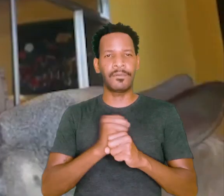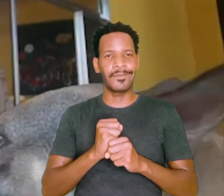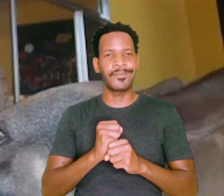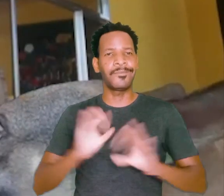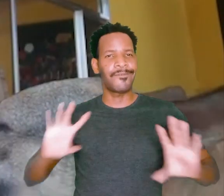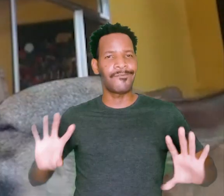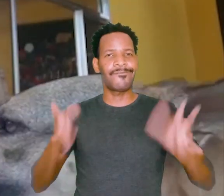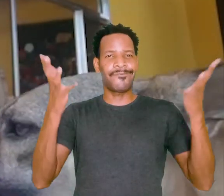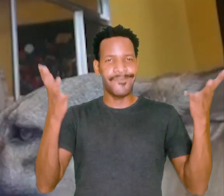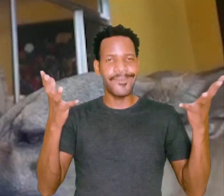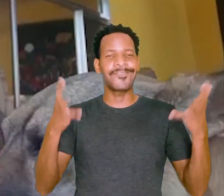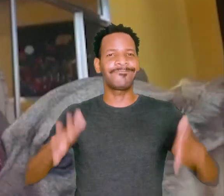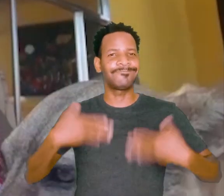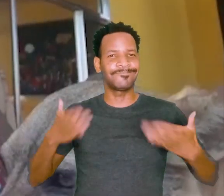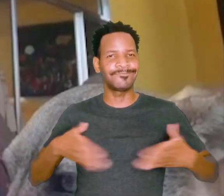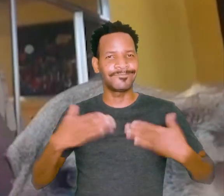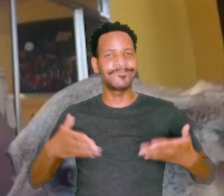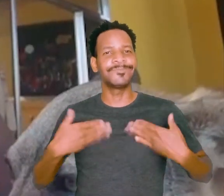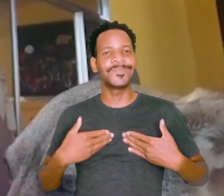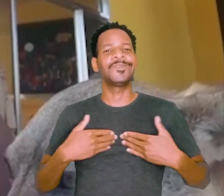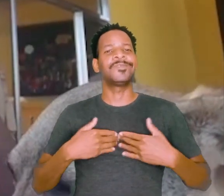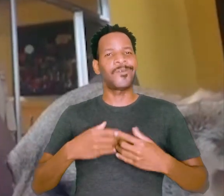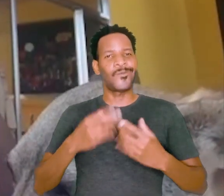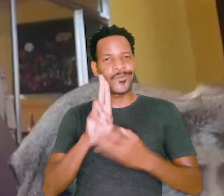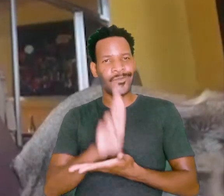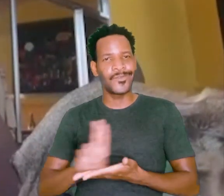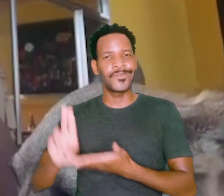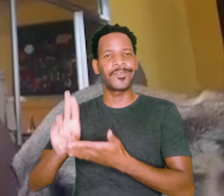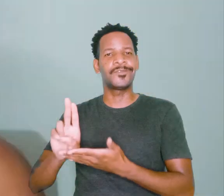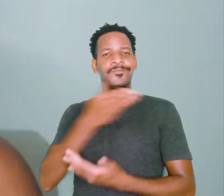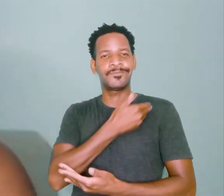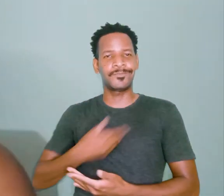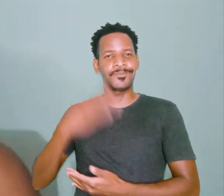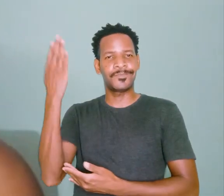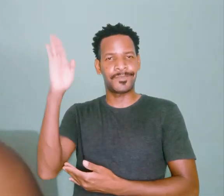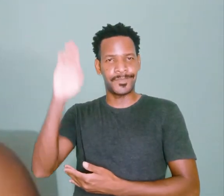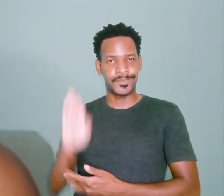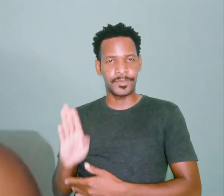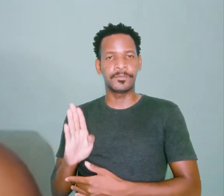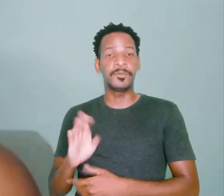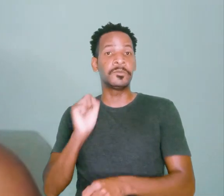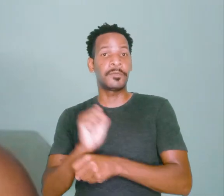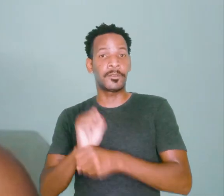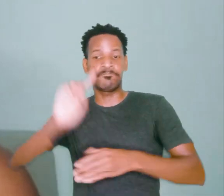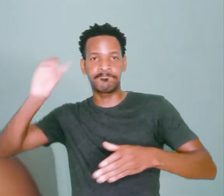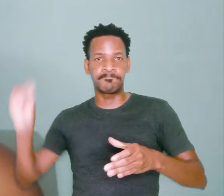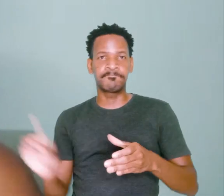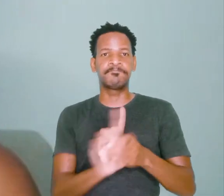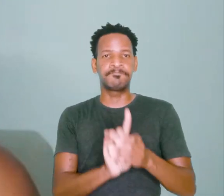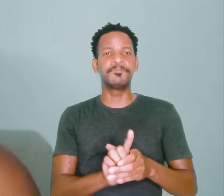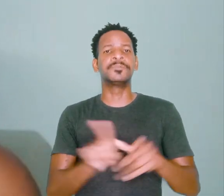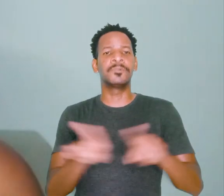Essa festa de alegria e de celebração da Universidade Pública Brasileira. Eu espero que ela continue sendo cada vez